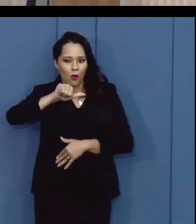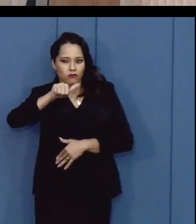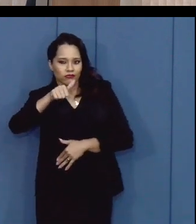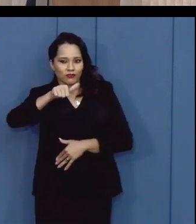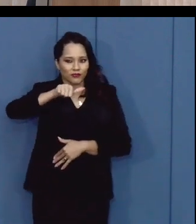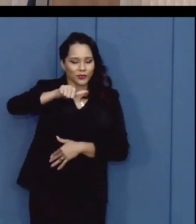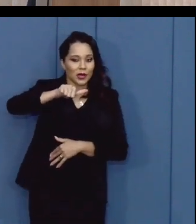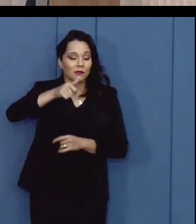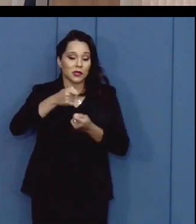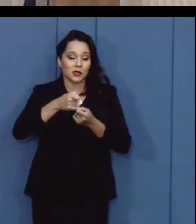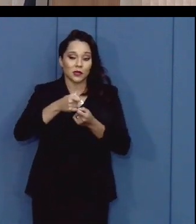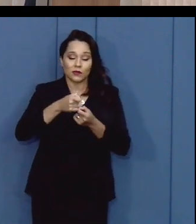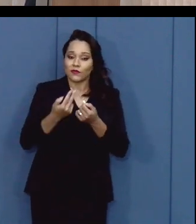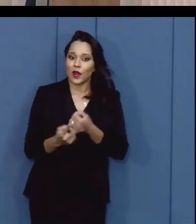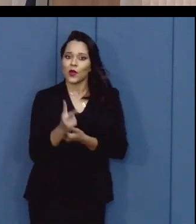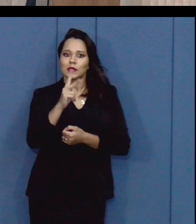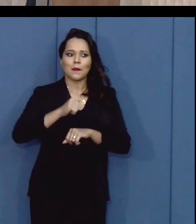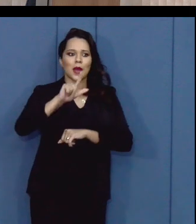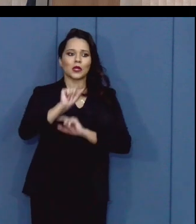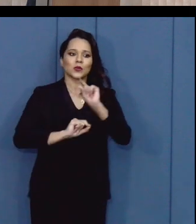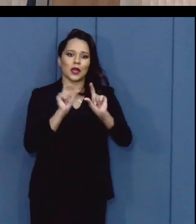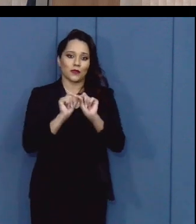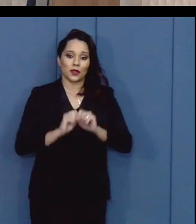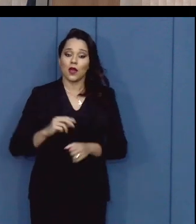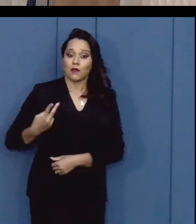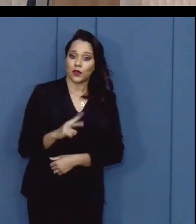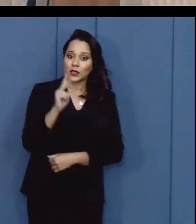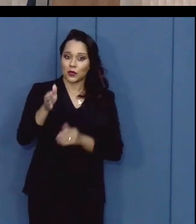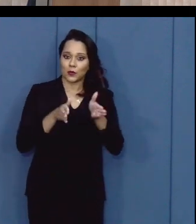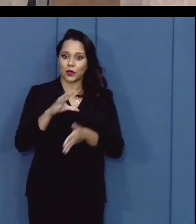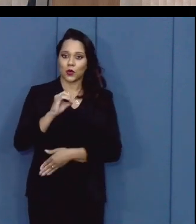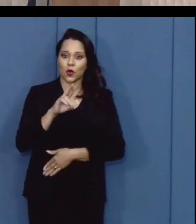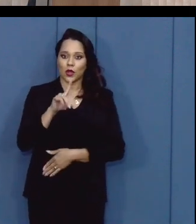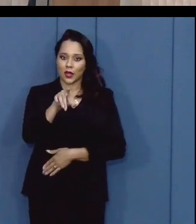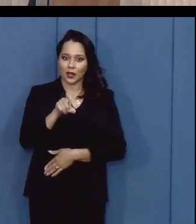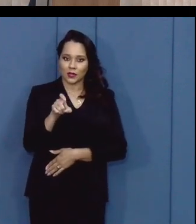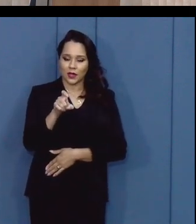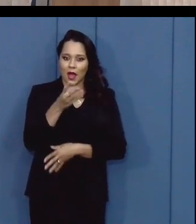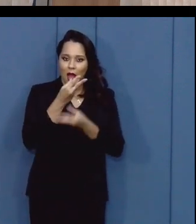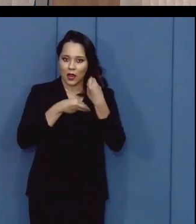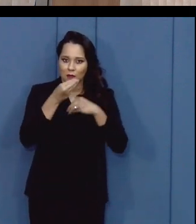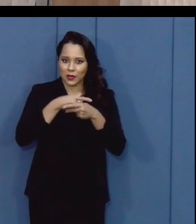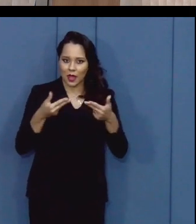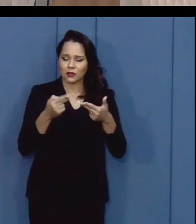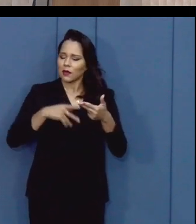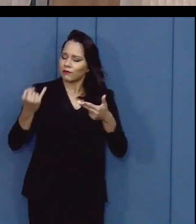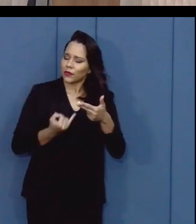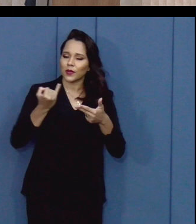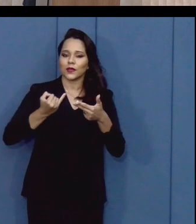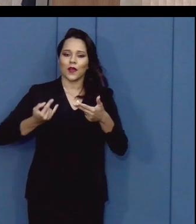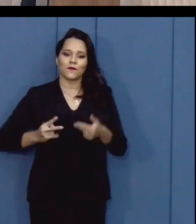acho que a gente tem que buscar valorizar mais aquilo que é feito. A valorização do mandato do Códex Alimentares é absolutamente importante.